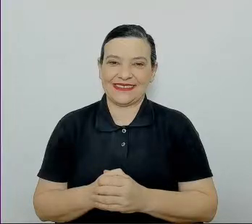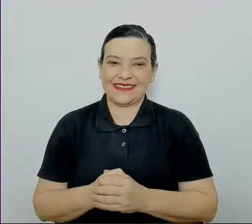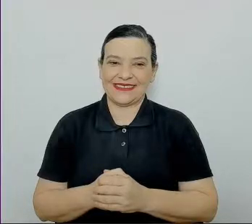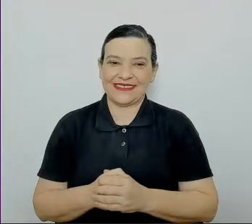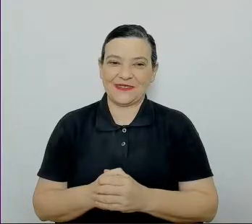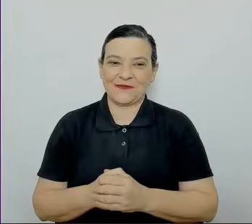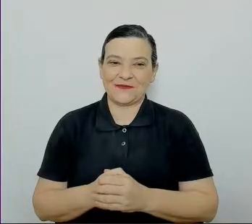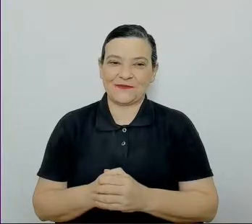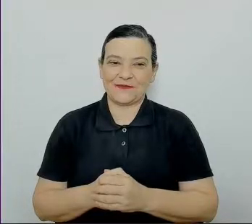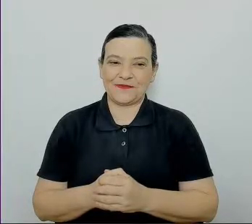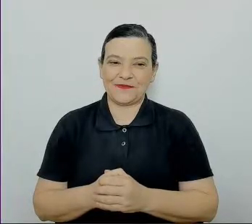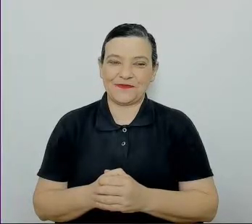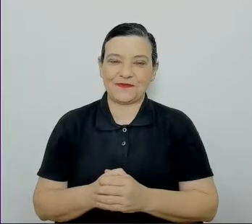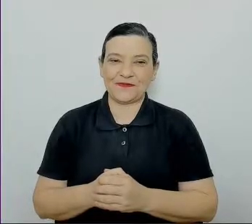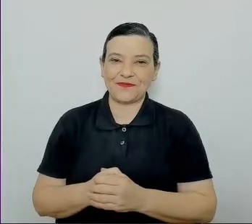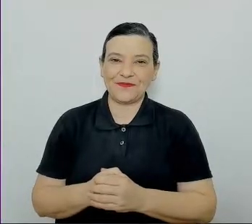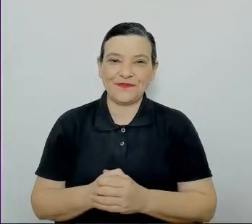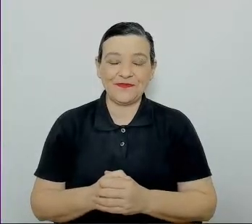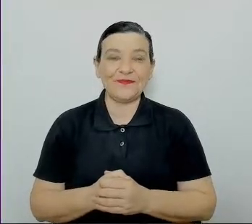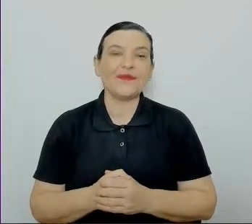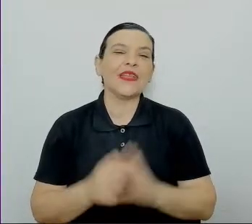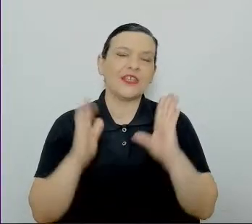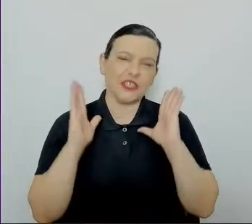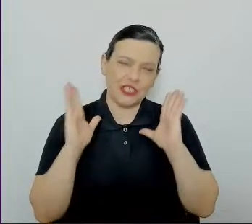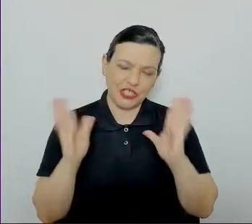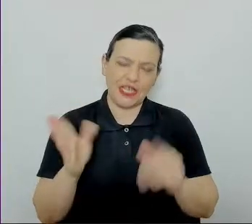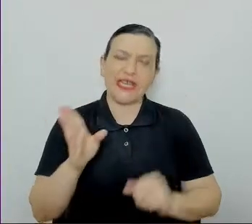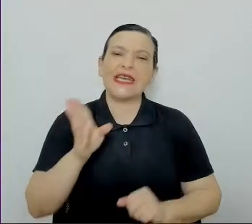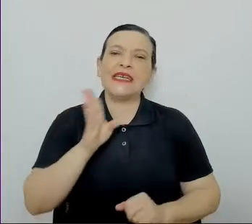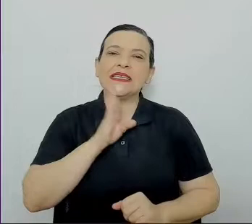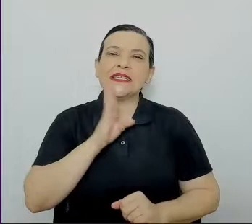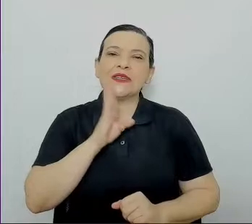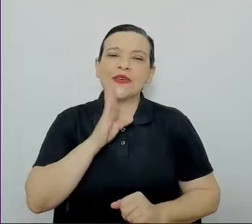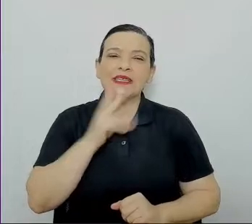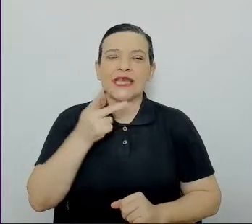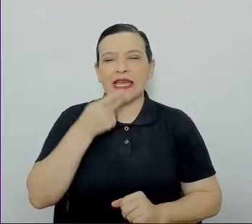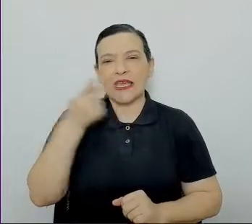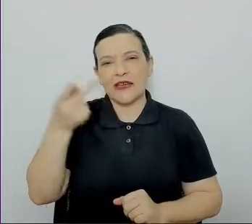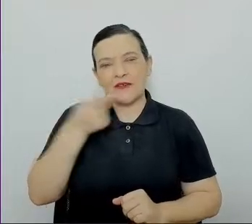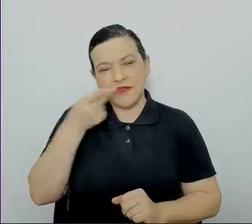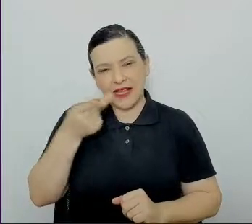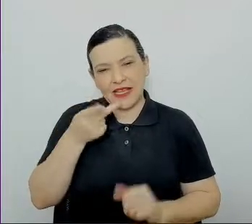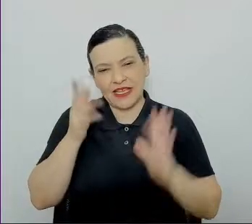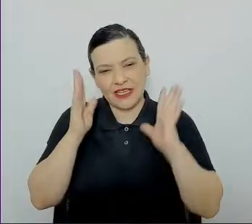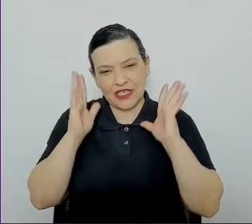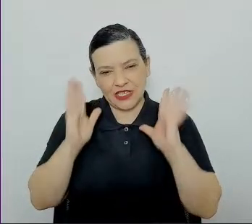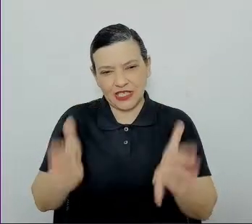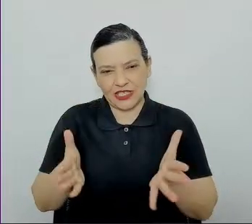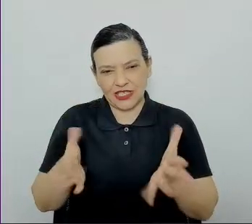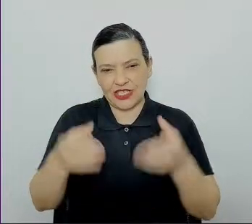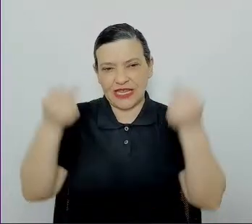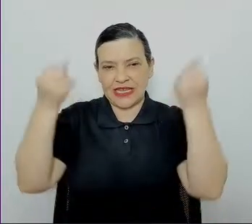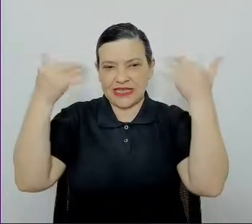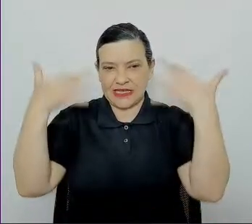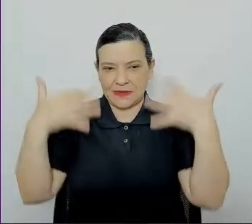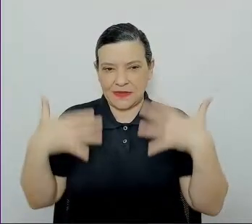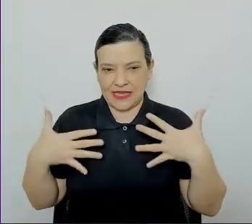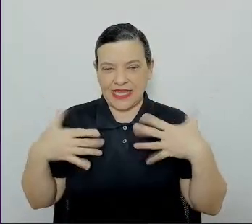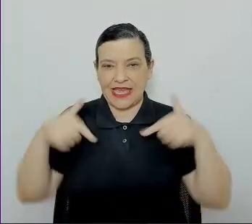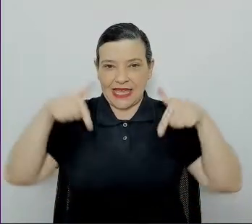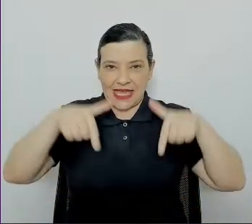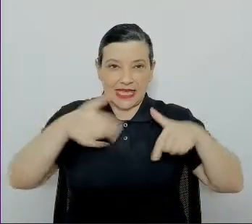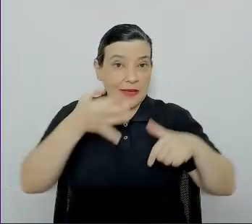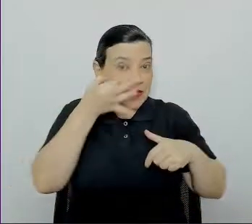Legal, pessoal. Bom, a gente já se conhecia um pouquinho, eu falei brevemente aqui nesse período de transição para quem está presencial com a